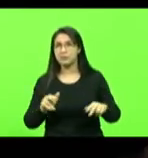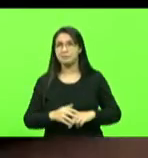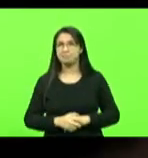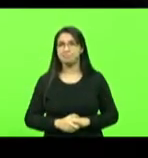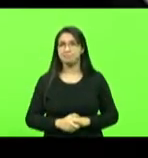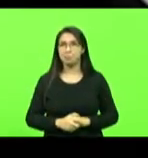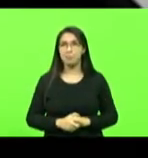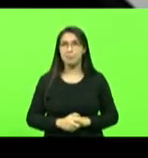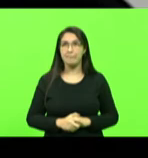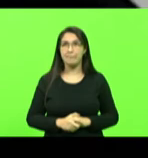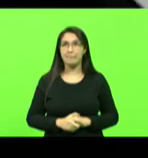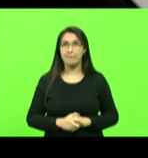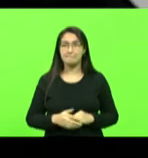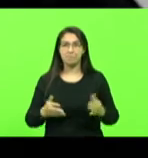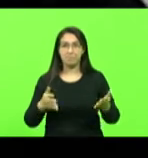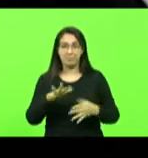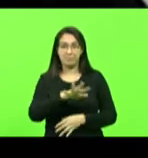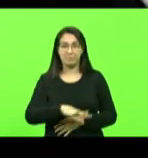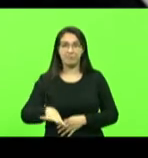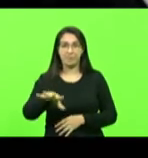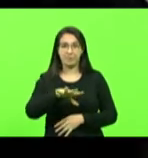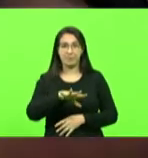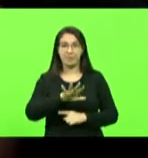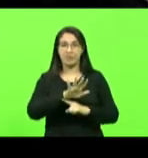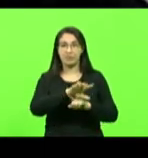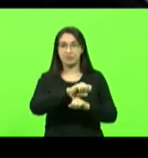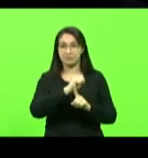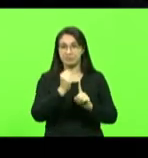neste momento, na área de assistência social.